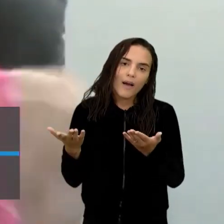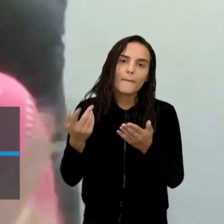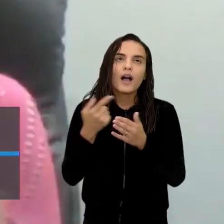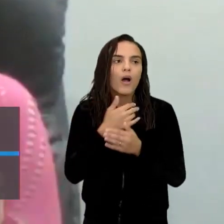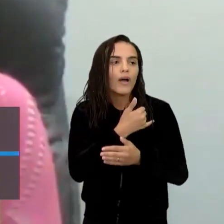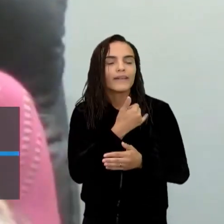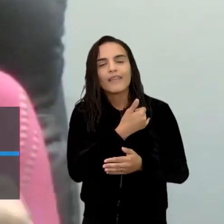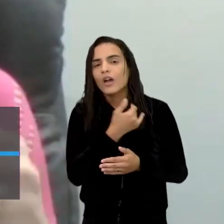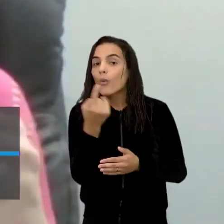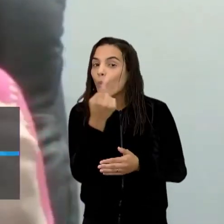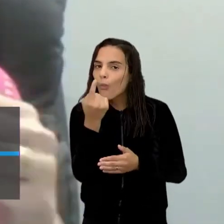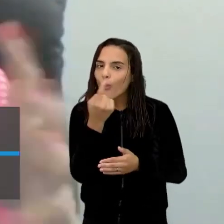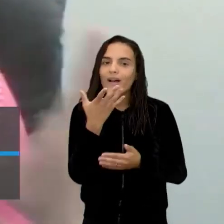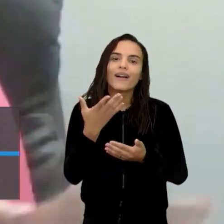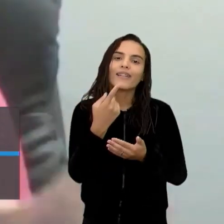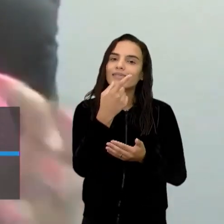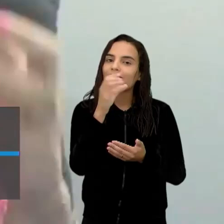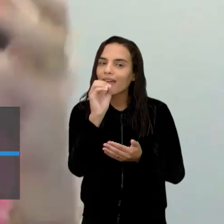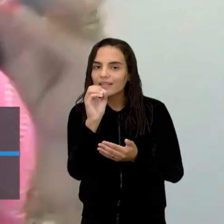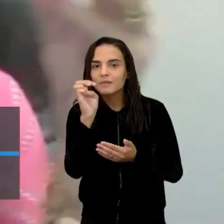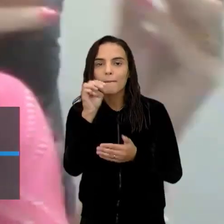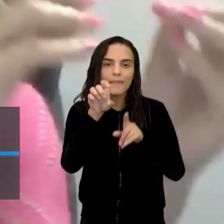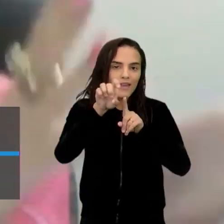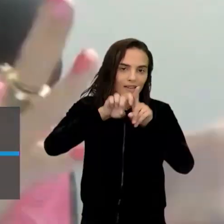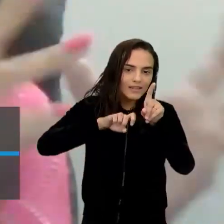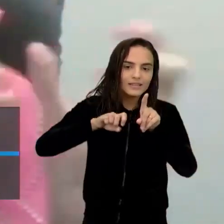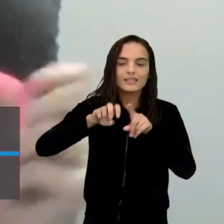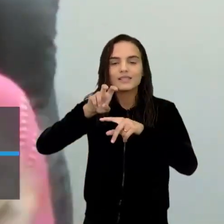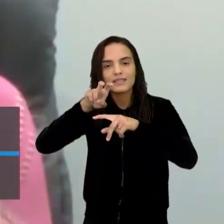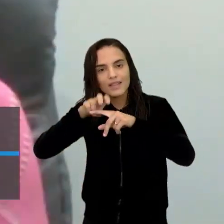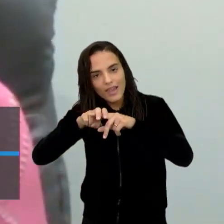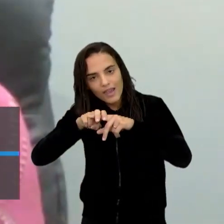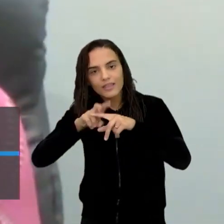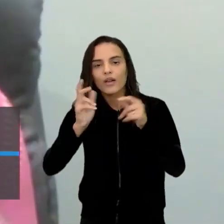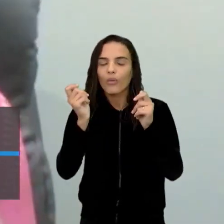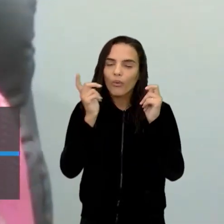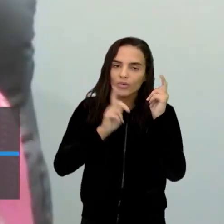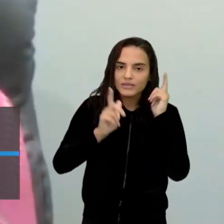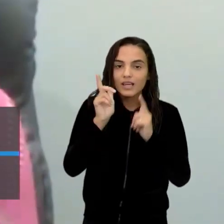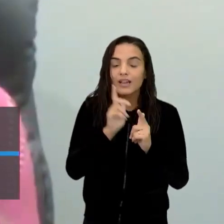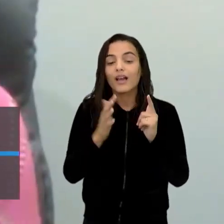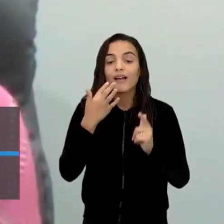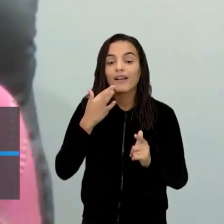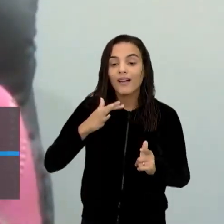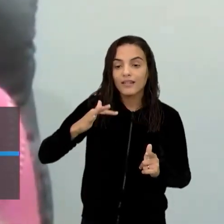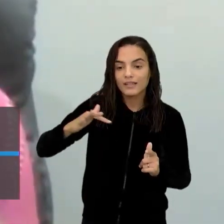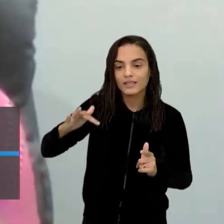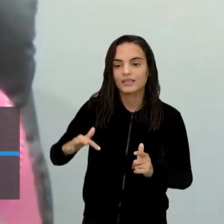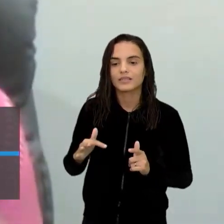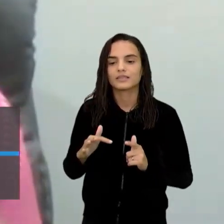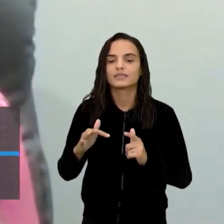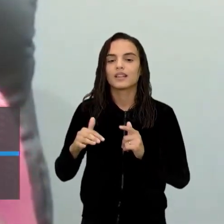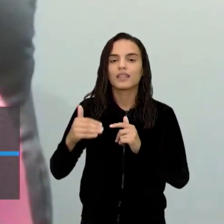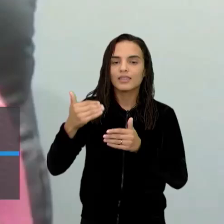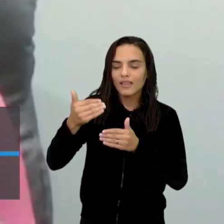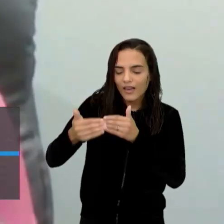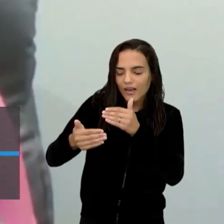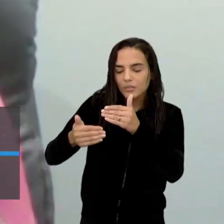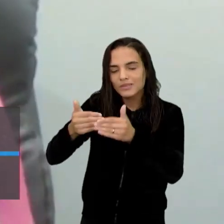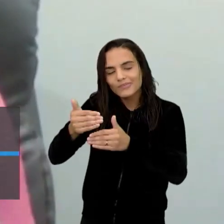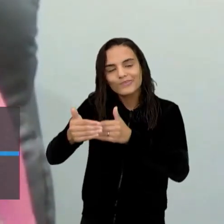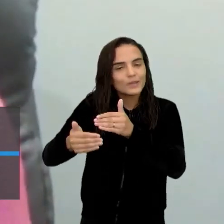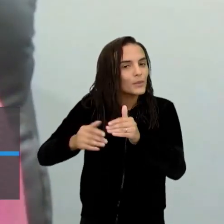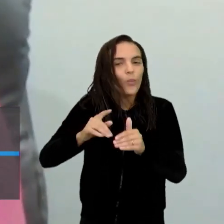1 aninho anda, até 10 meses engatinha, até 6 meses senta. E essa criança, ela vai passar tempos mesmo sem